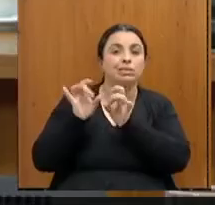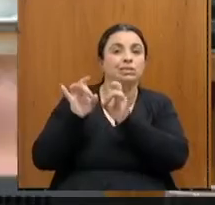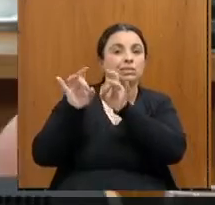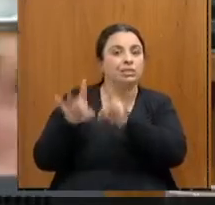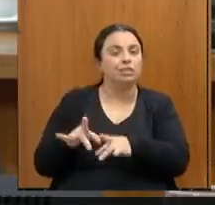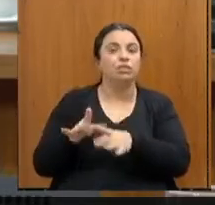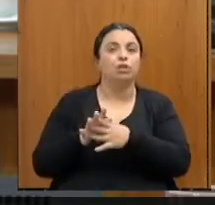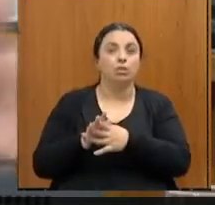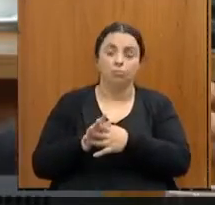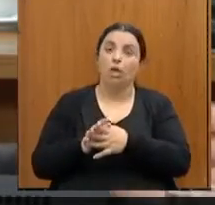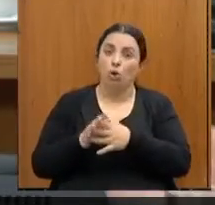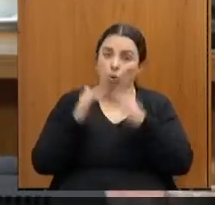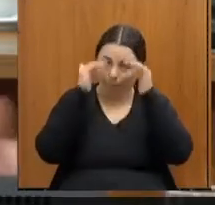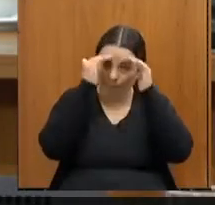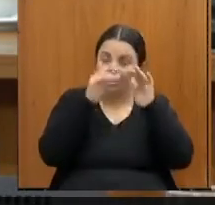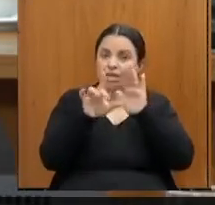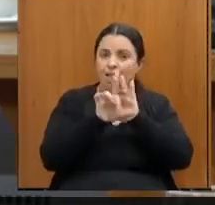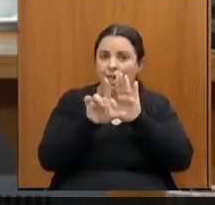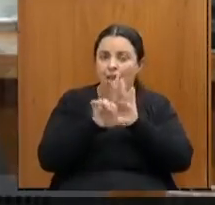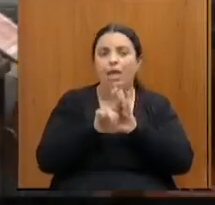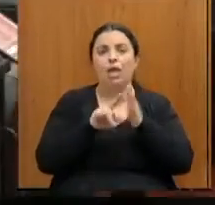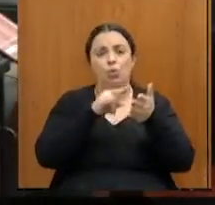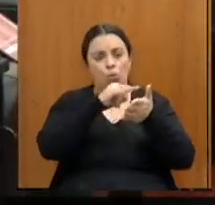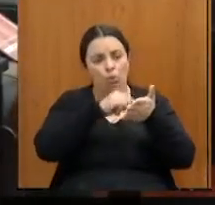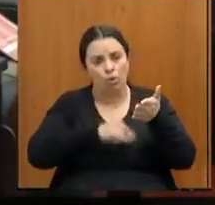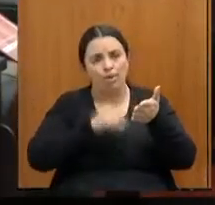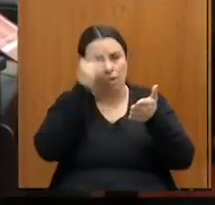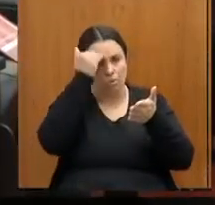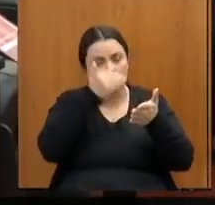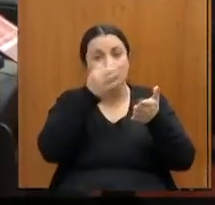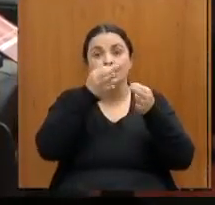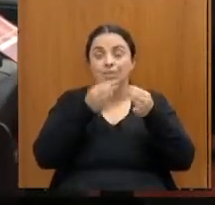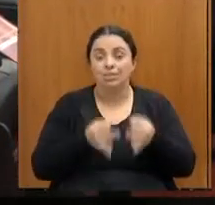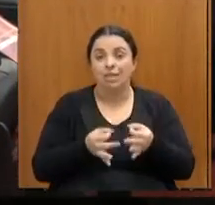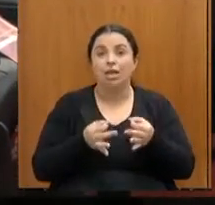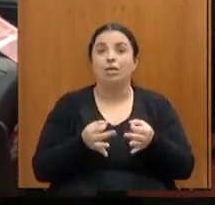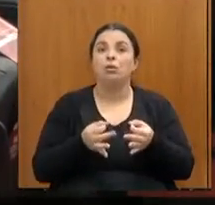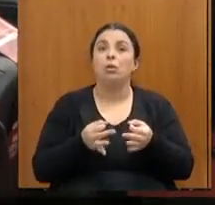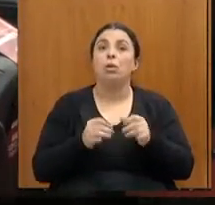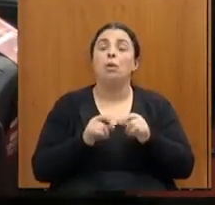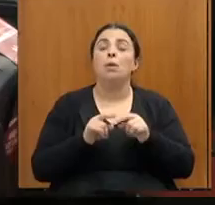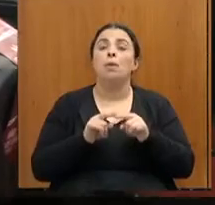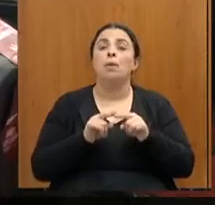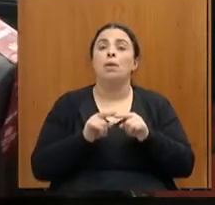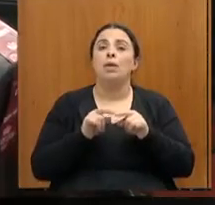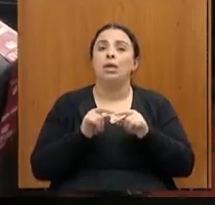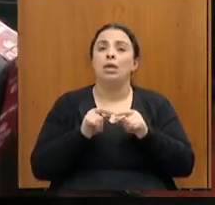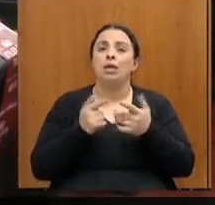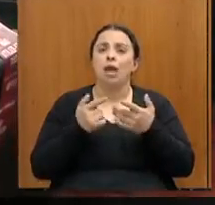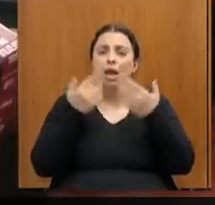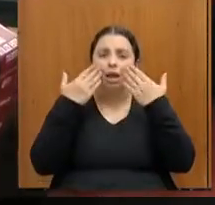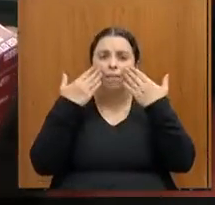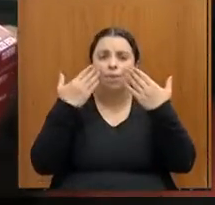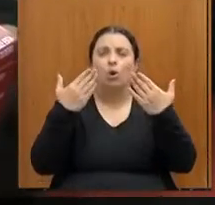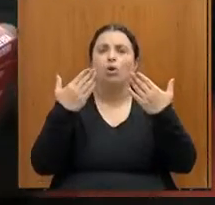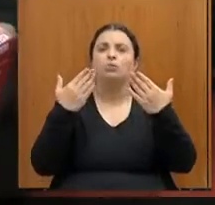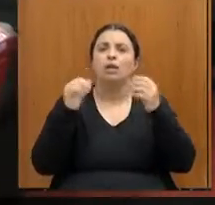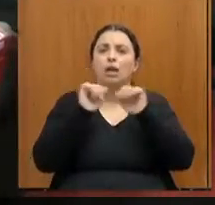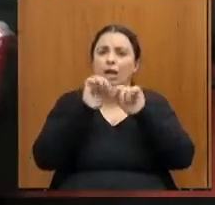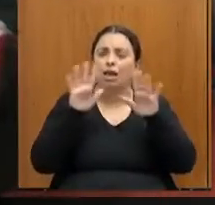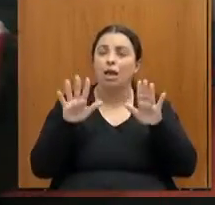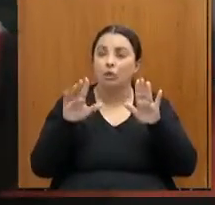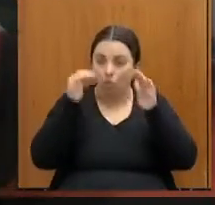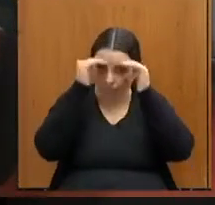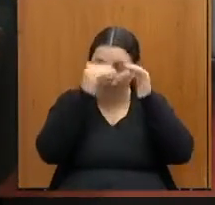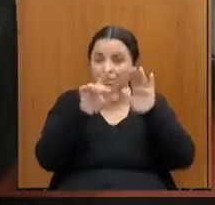dentro da legalidade do cumprimento de contrato é de forma transparente e legal como todos os atos